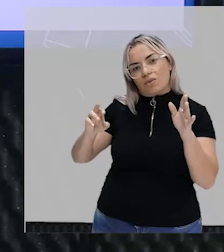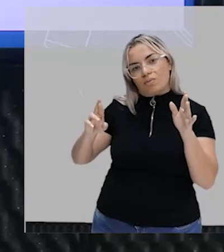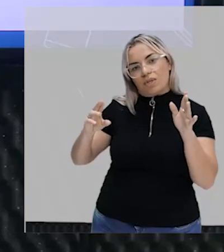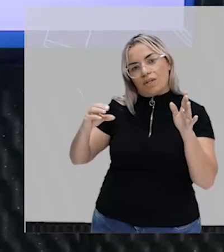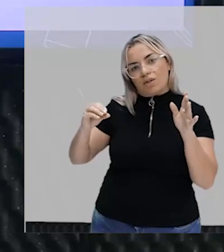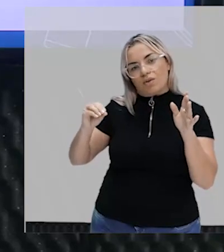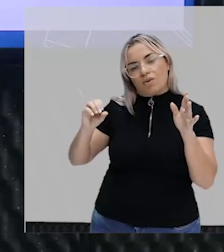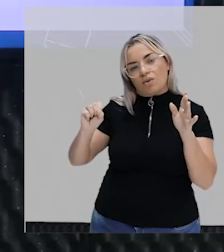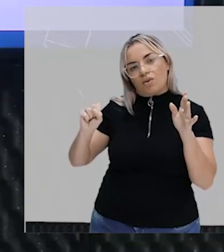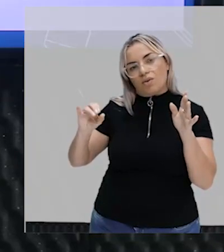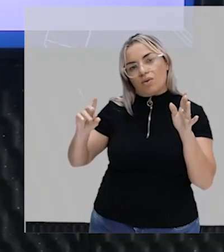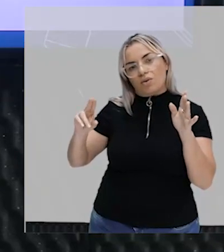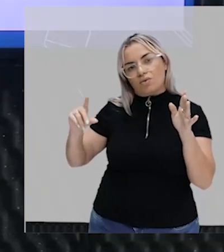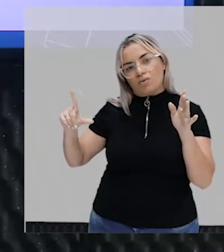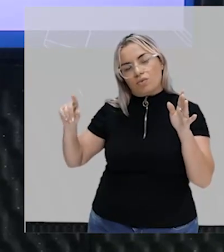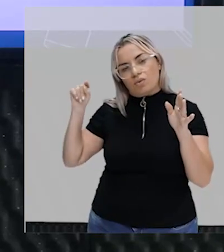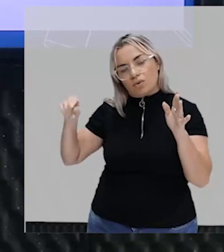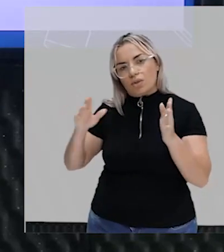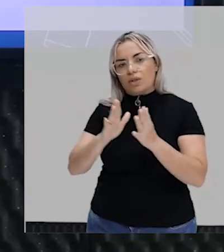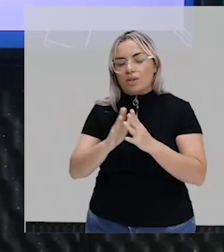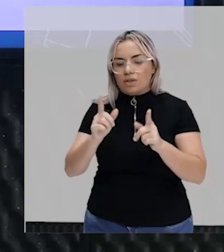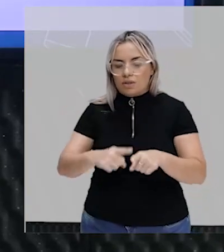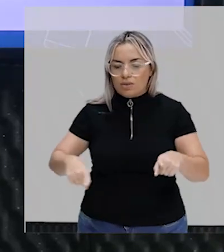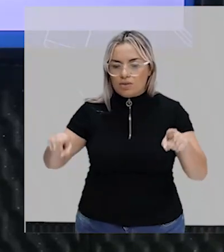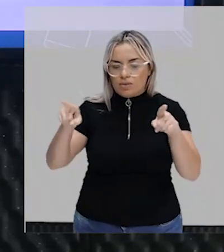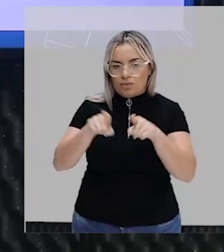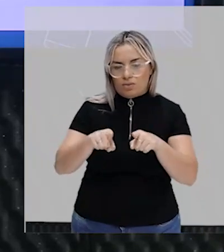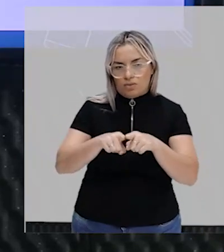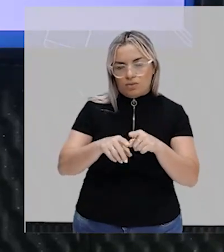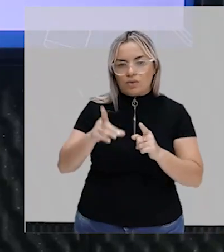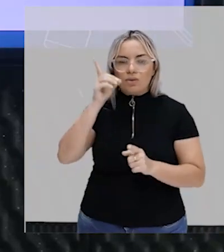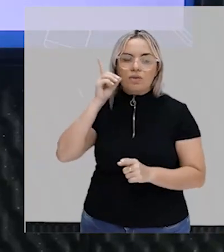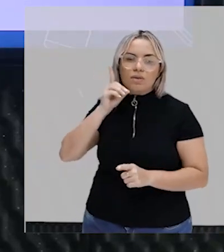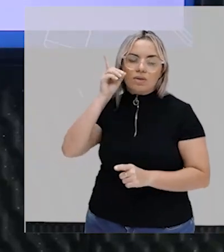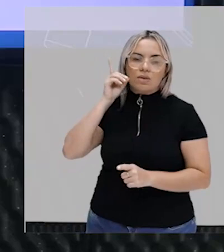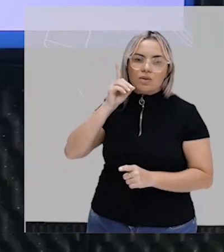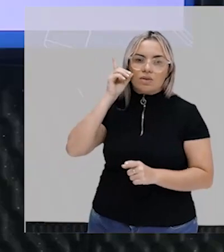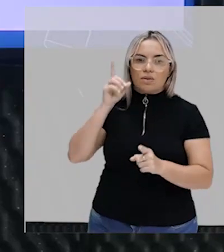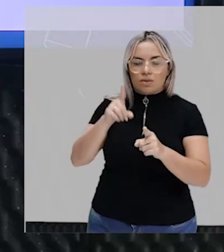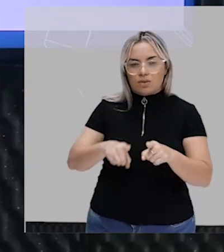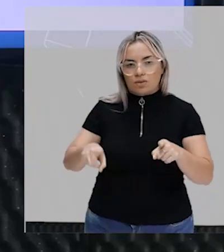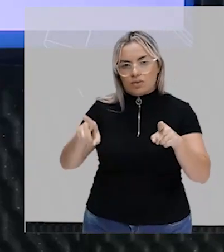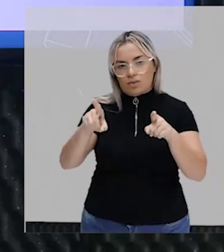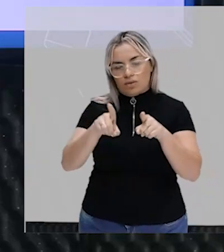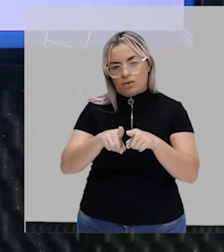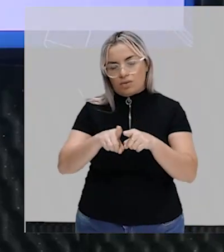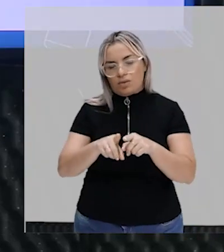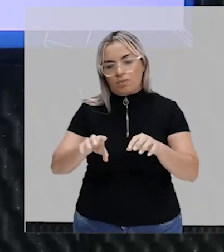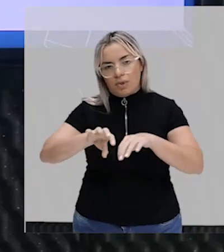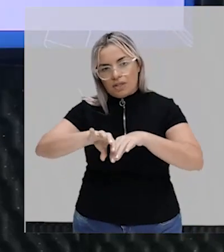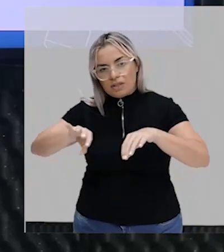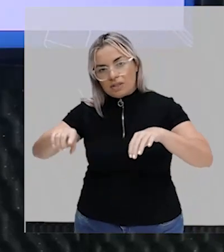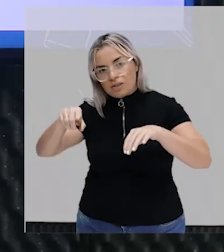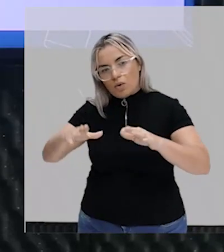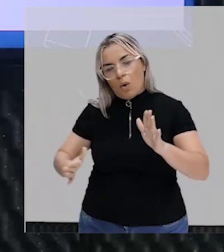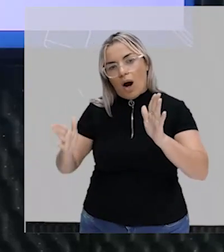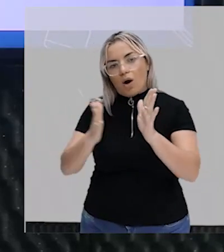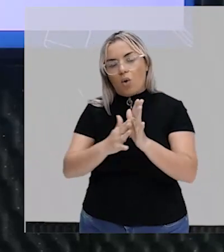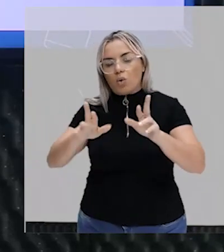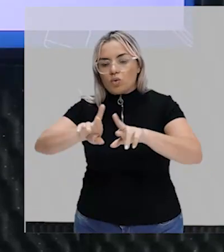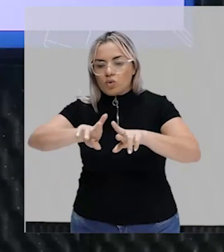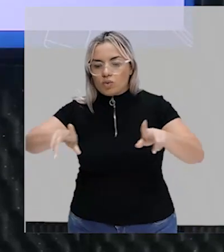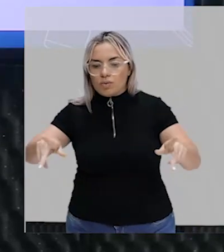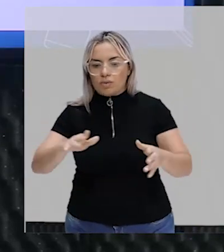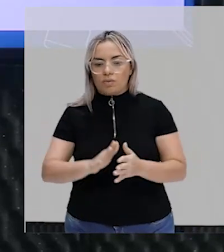novo nome, e o SCM, né? O S de Estados Unidos, C de Canadá e M de México, tá certo? Então